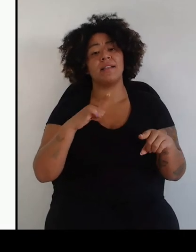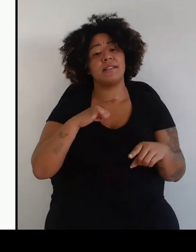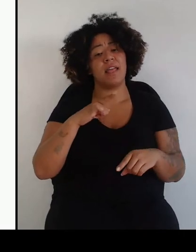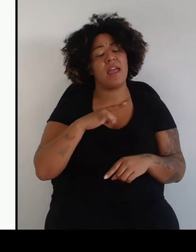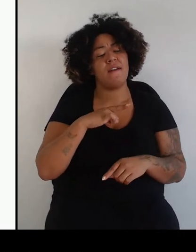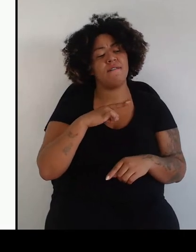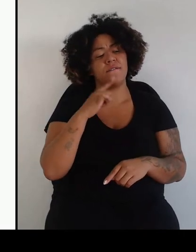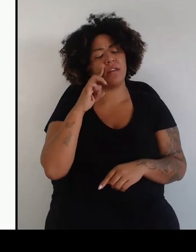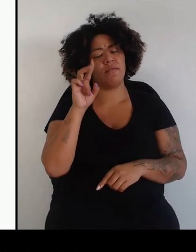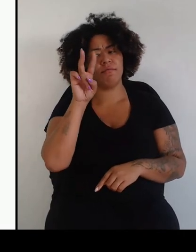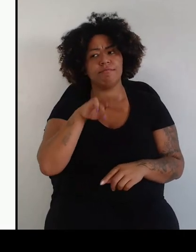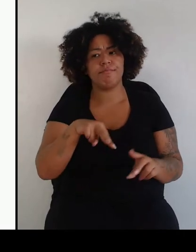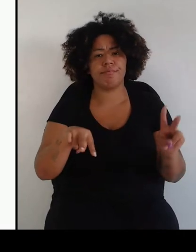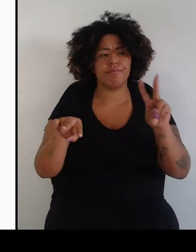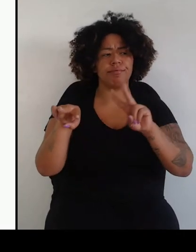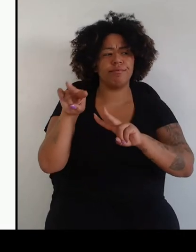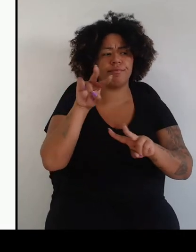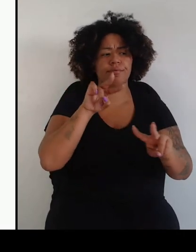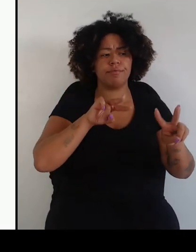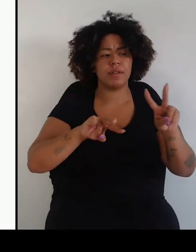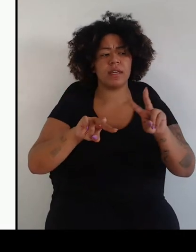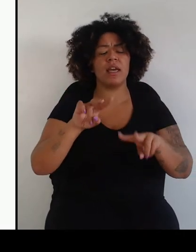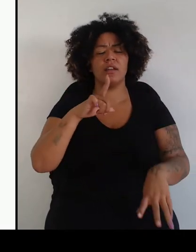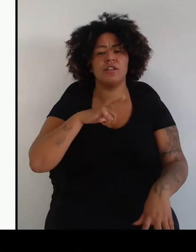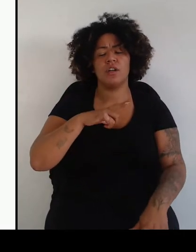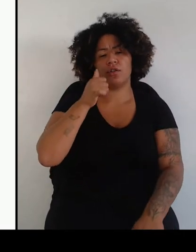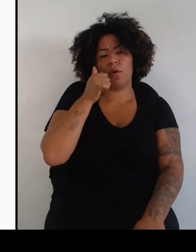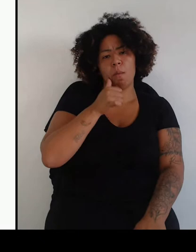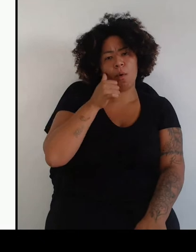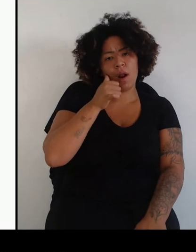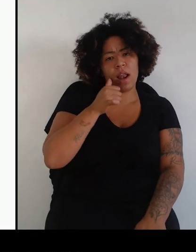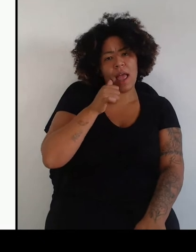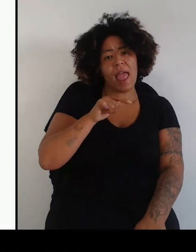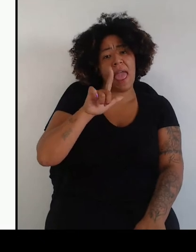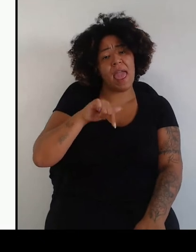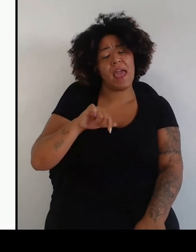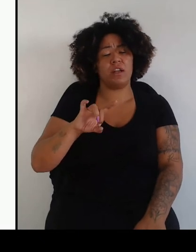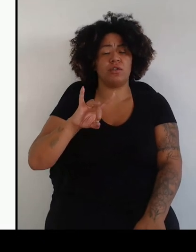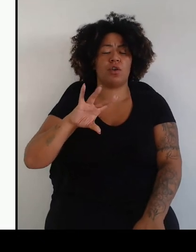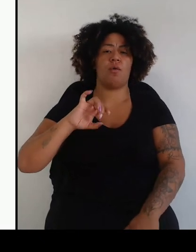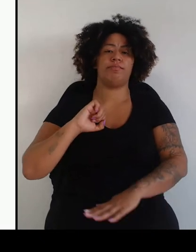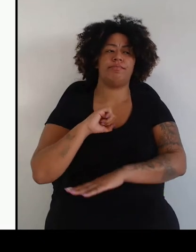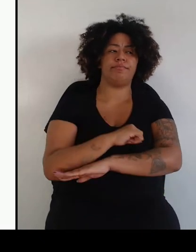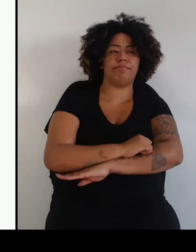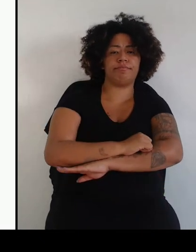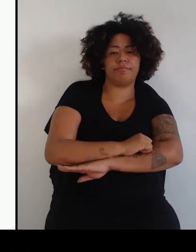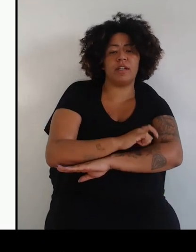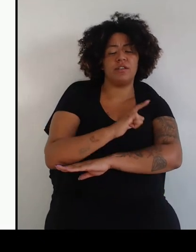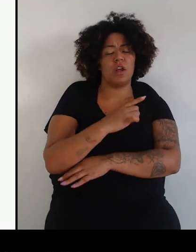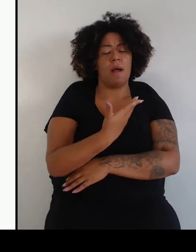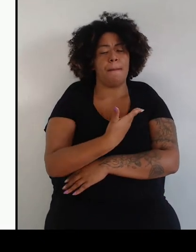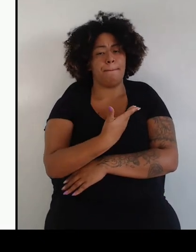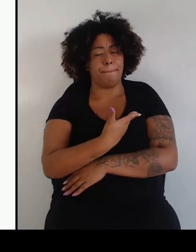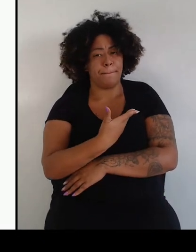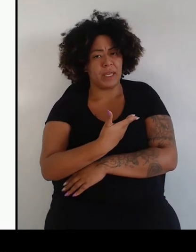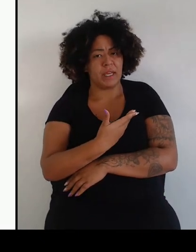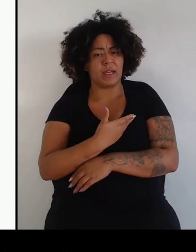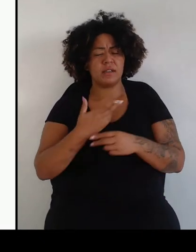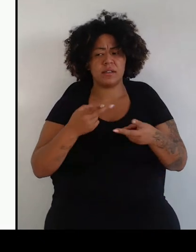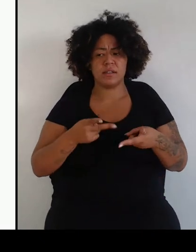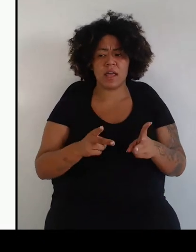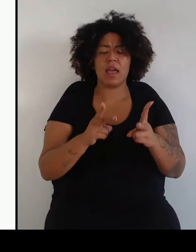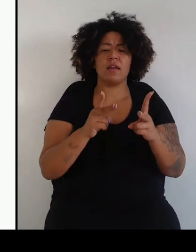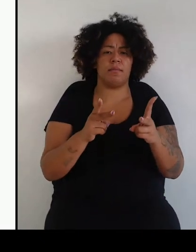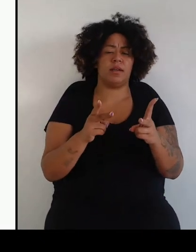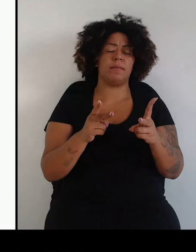que as imagens que ele tinha de mulheres eram de somente o retratos ele tinha muitas amigas mulheres que buscavam Sim